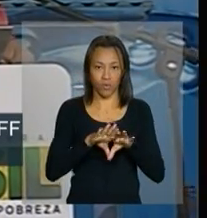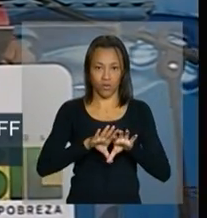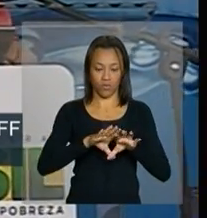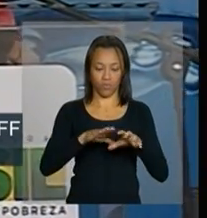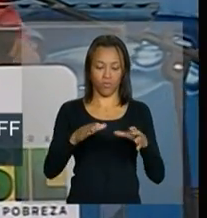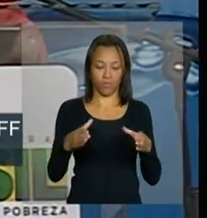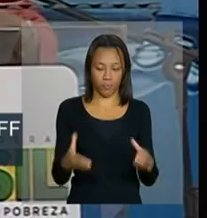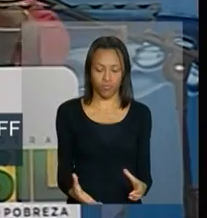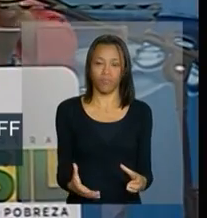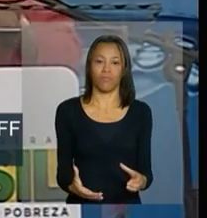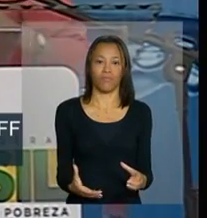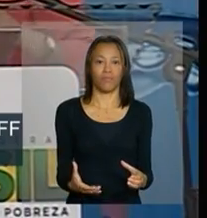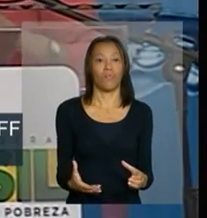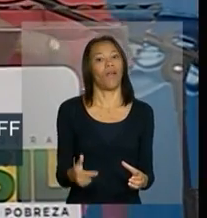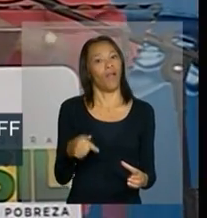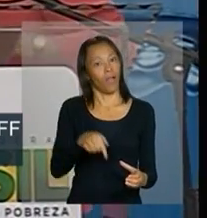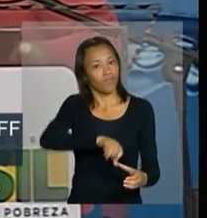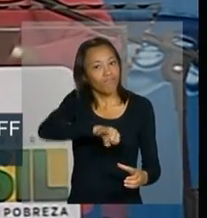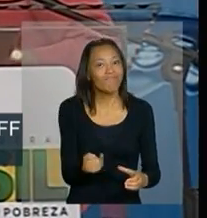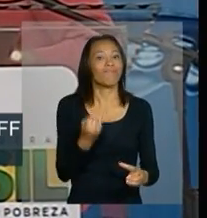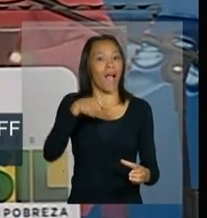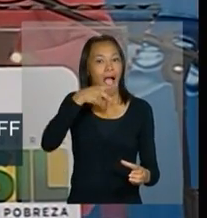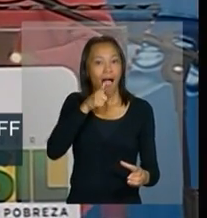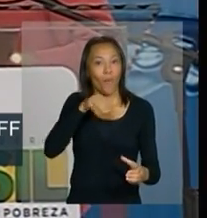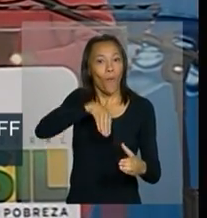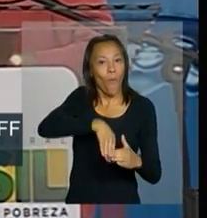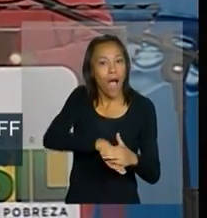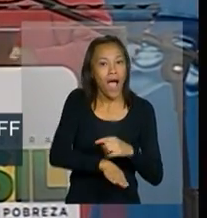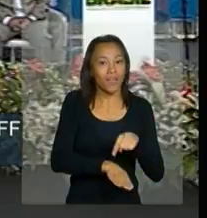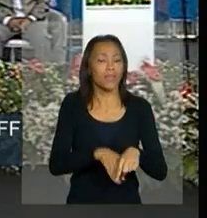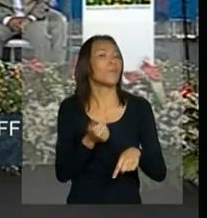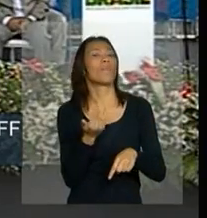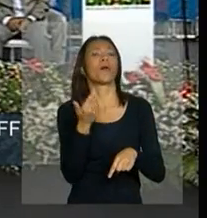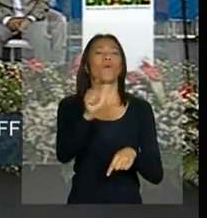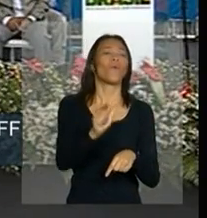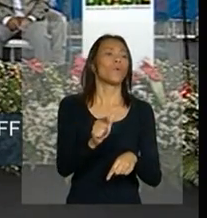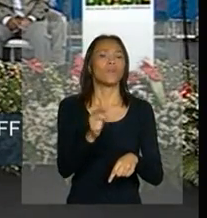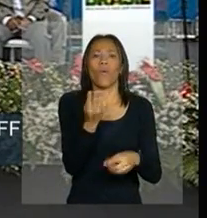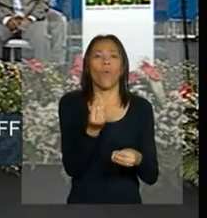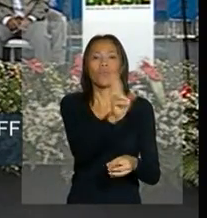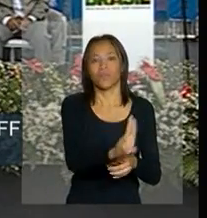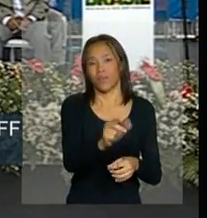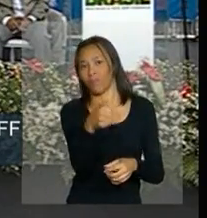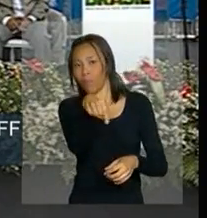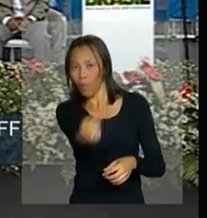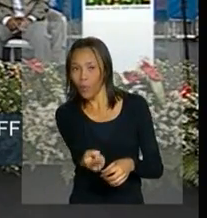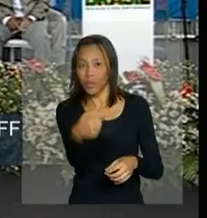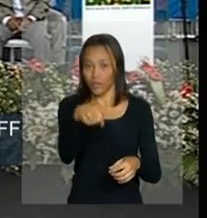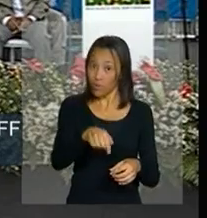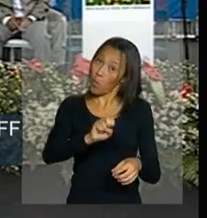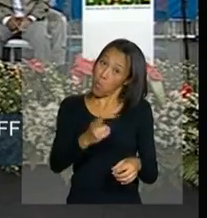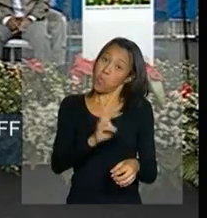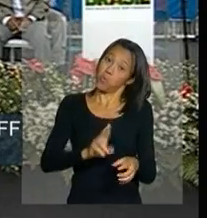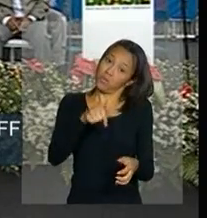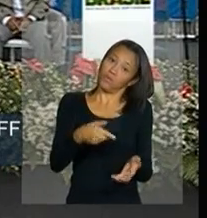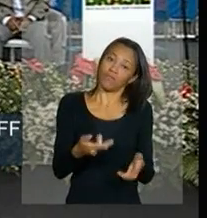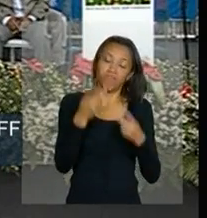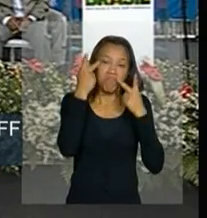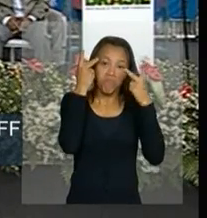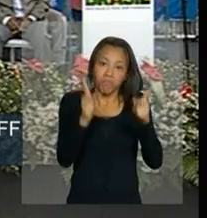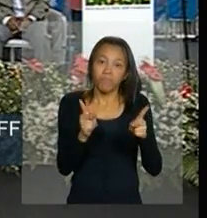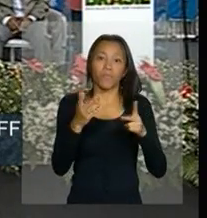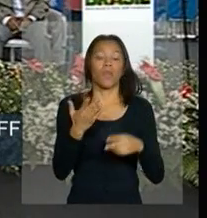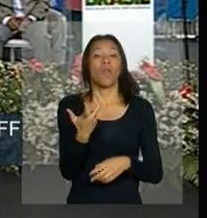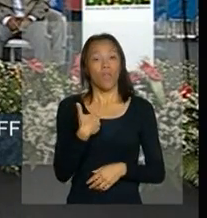cisterna. E você guarda essa água para outro momento, ou usa a água.